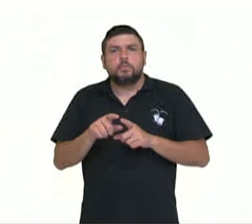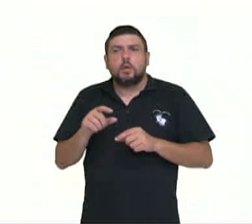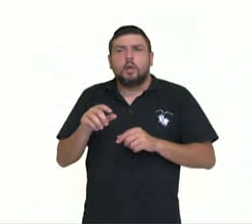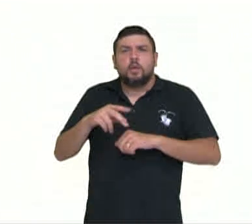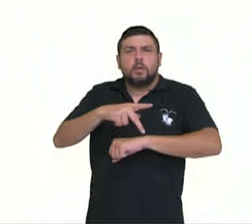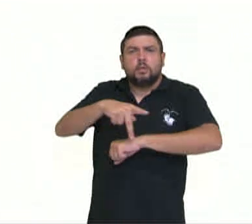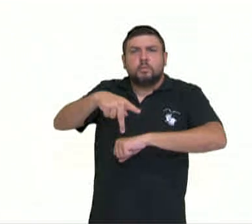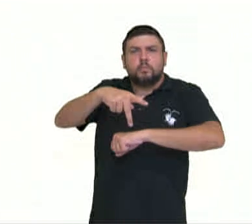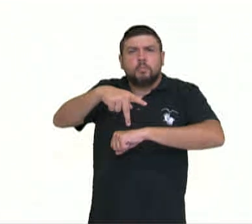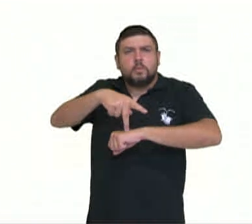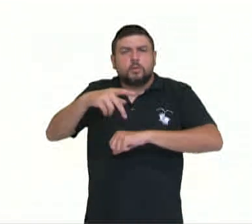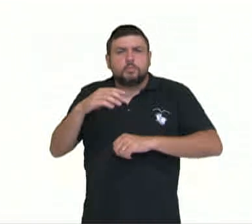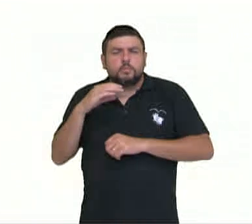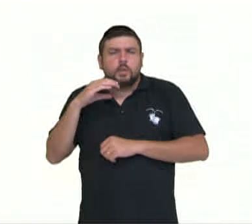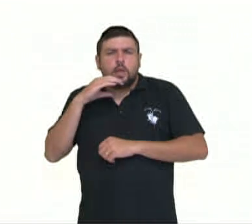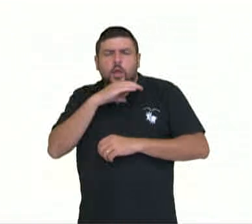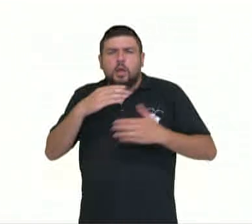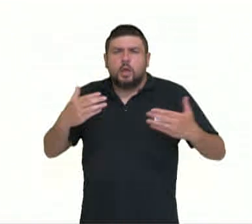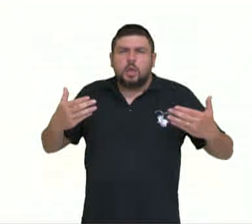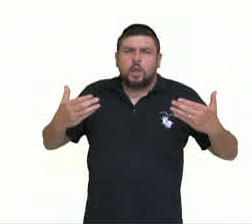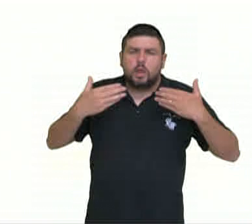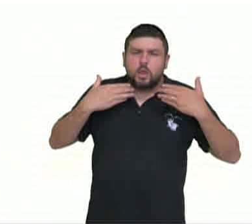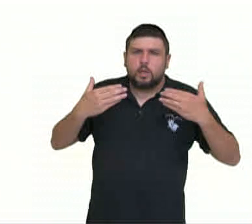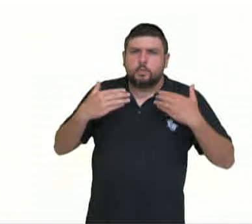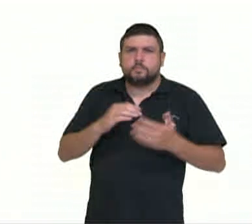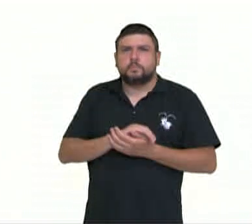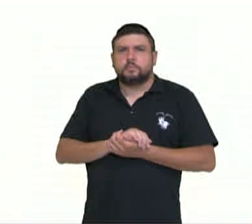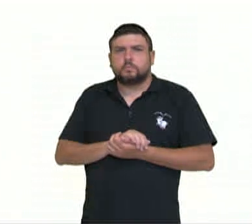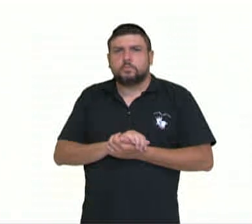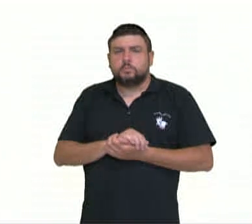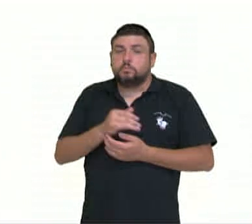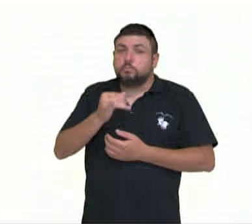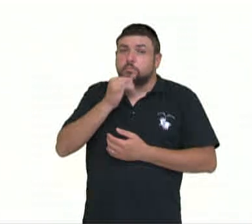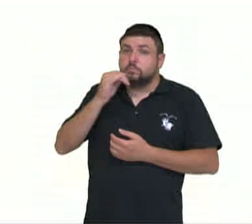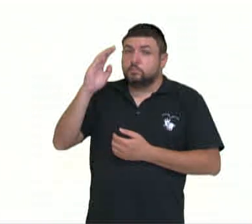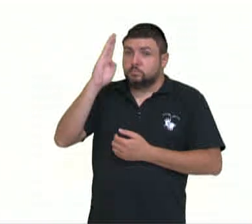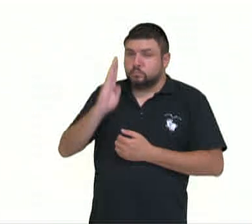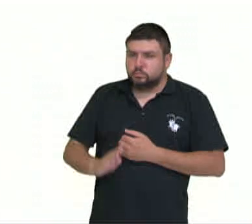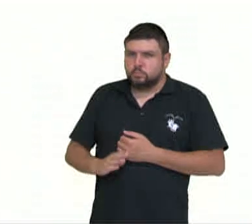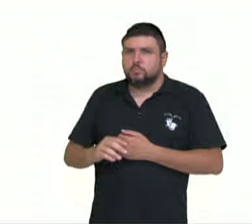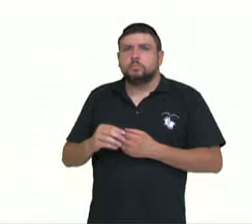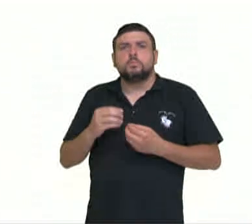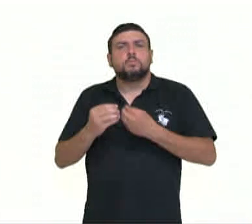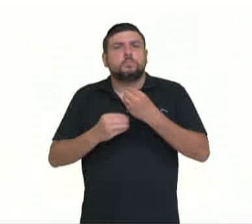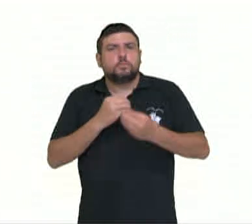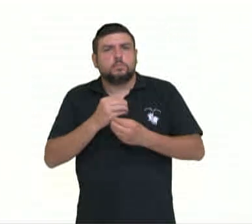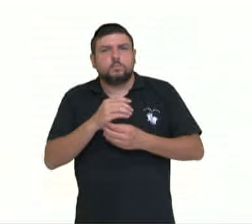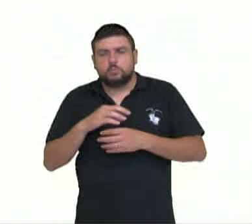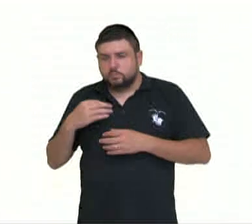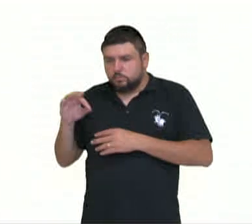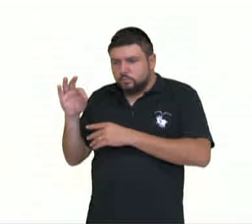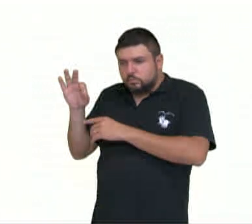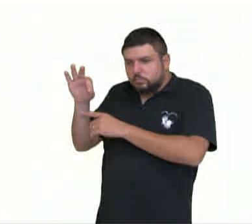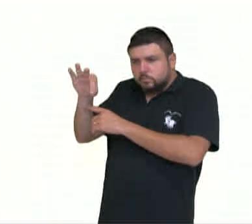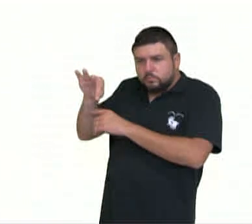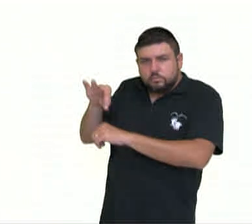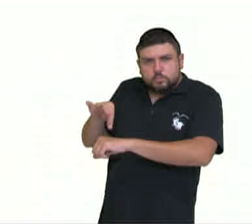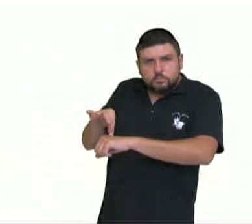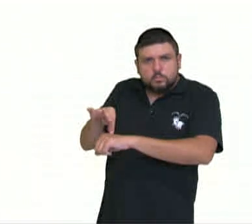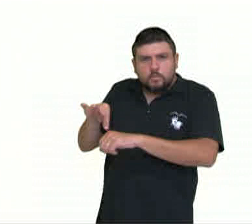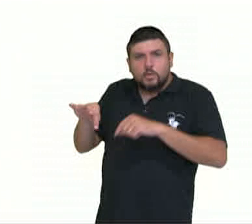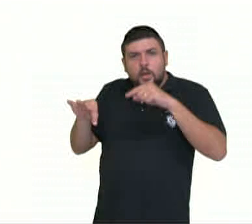tropicais, como o Brasil. A ideia é impedir a implantação do agente causal nos transmissores.